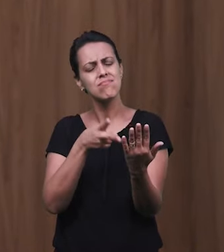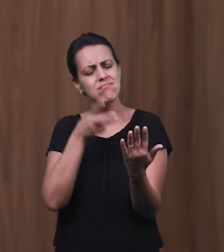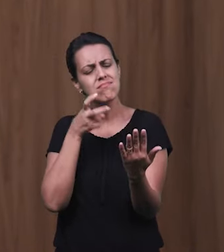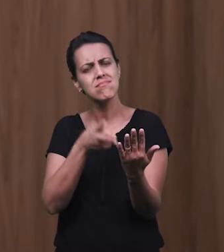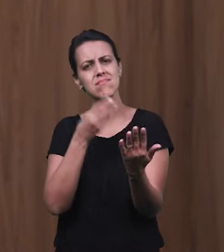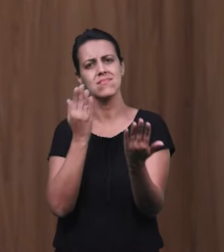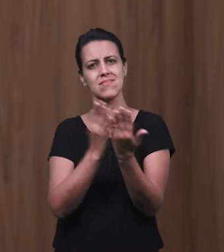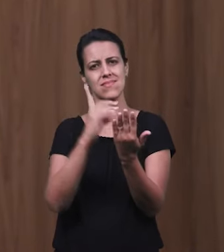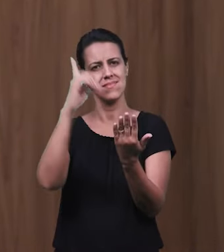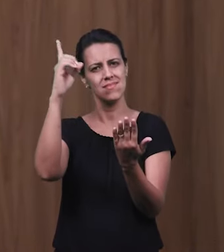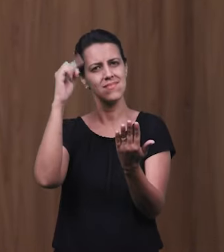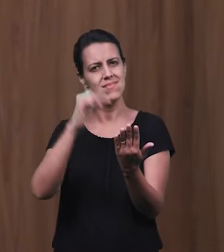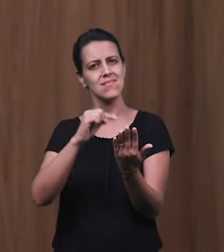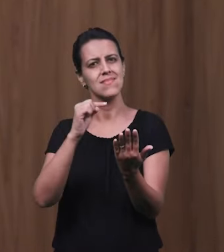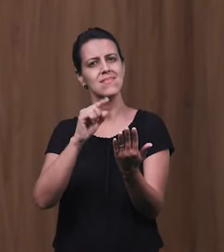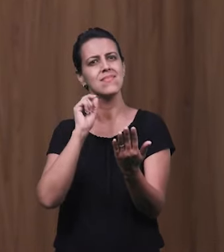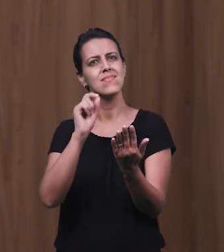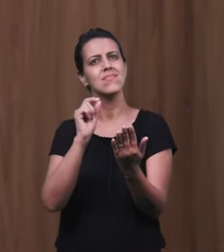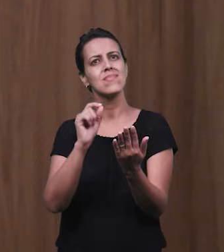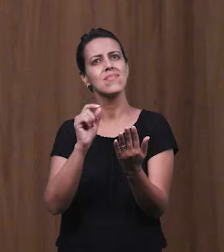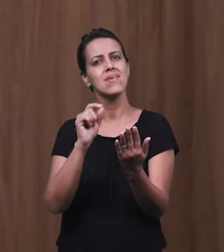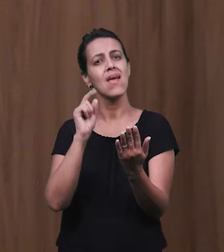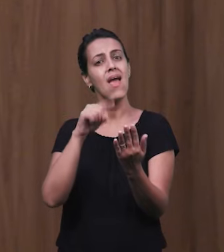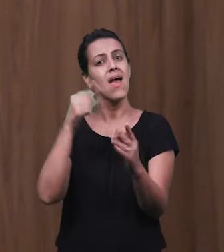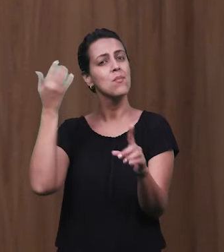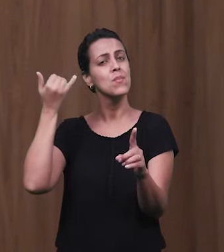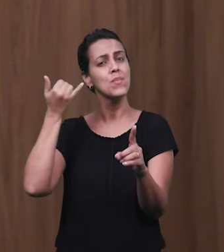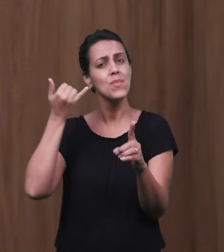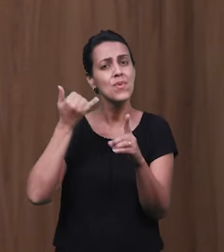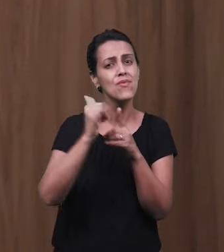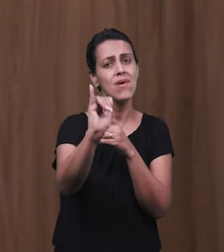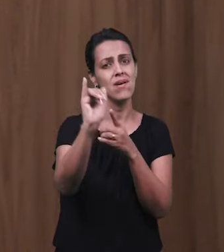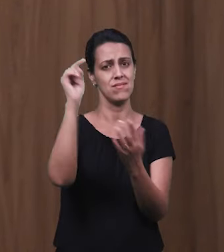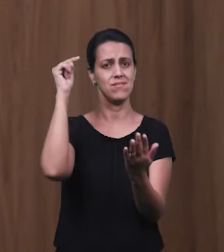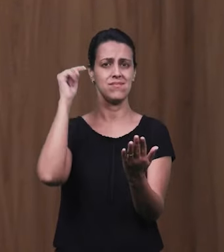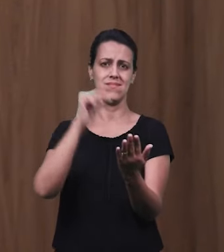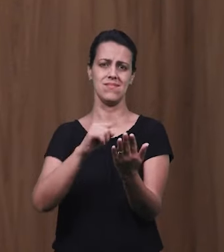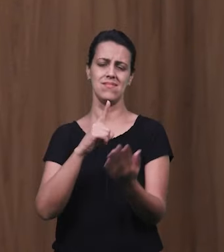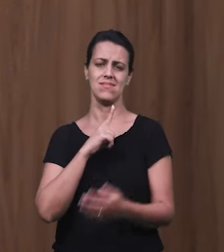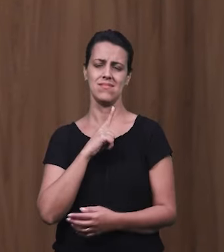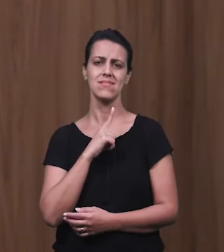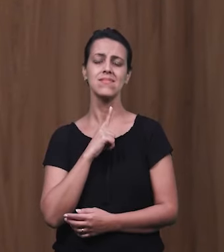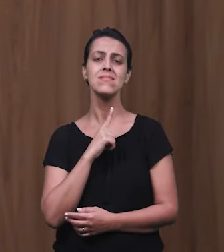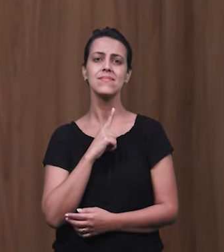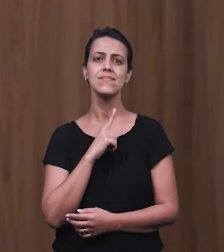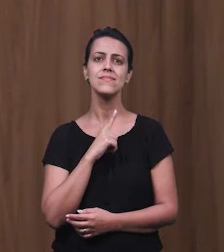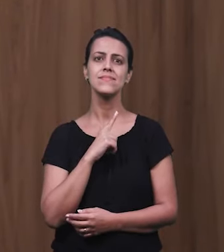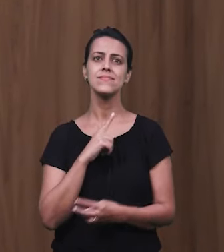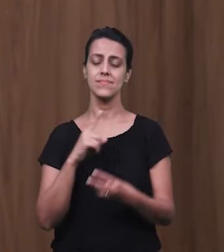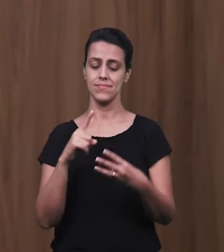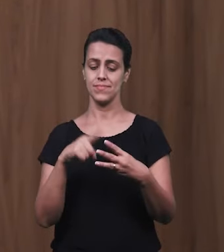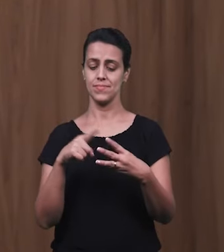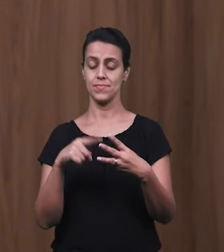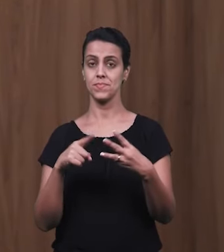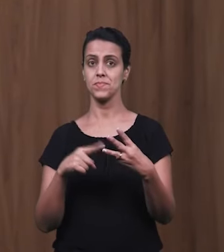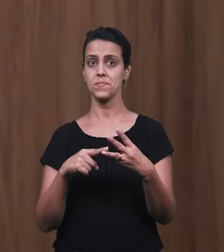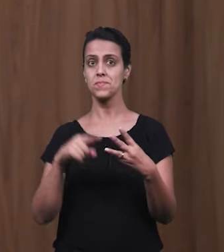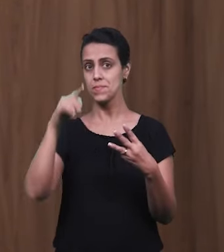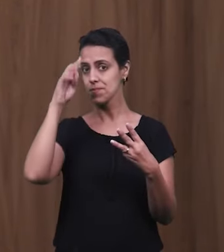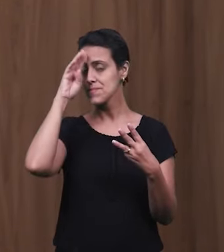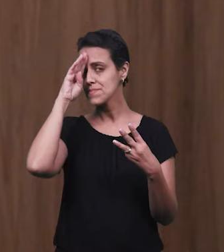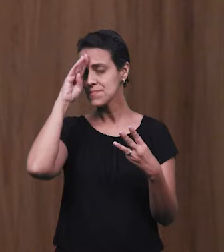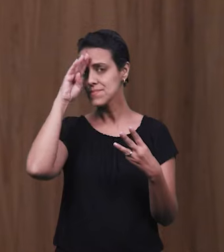daquilo que é a essência dela, que é o profético. Então, há 3 coisas que são